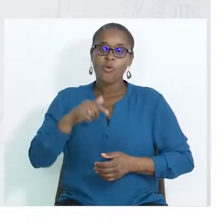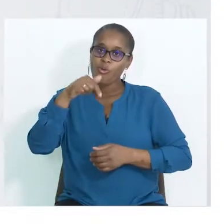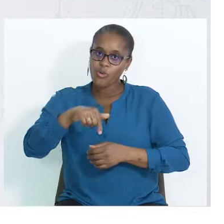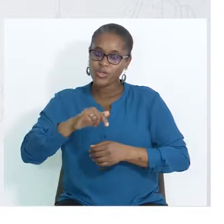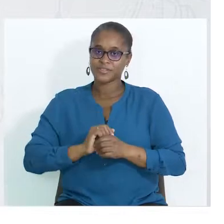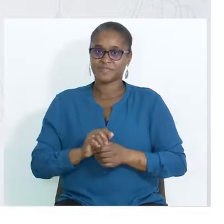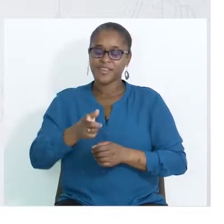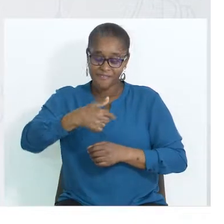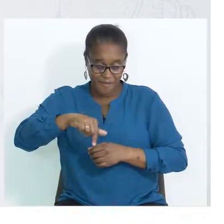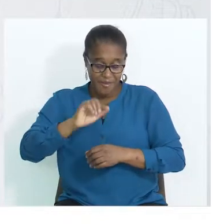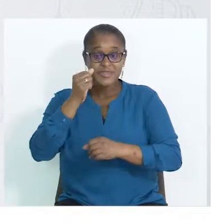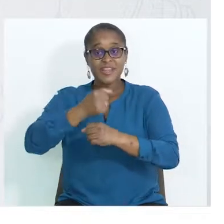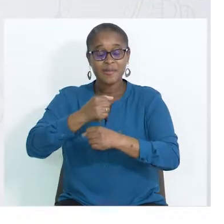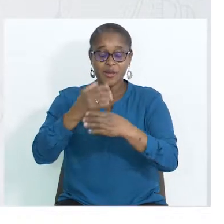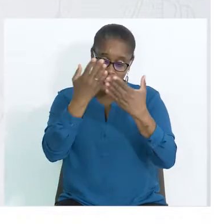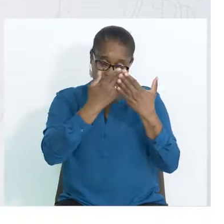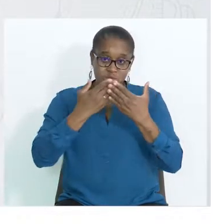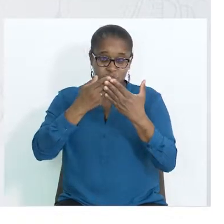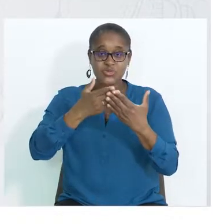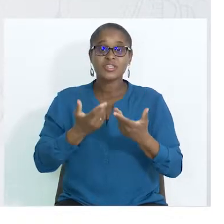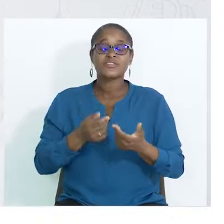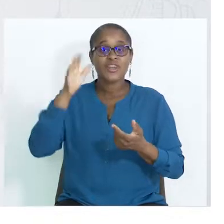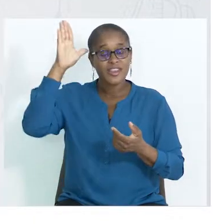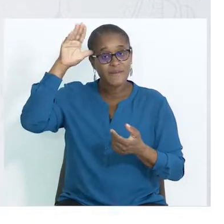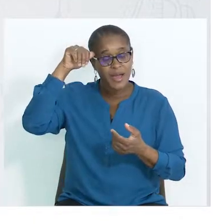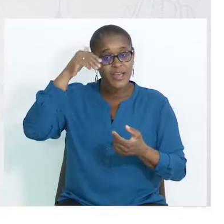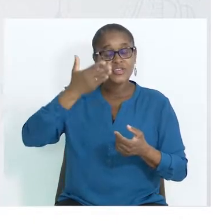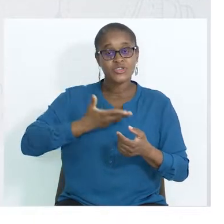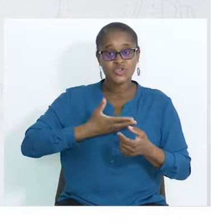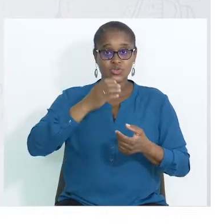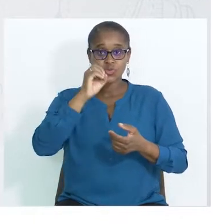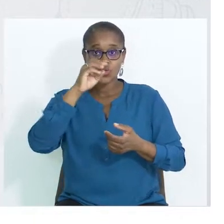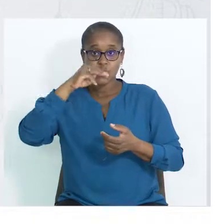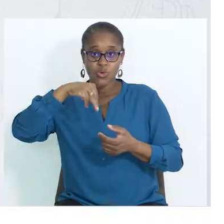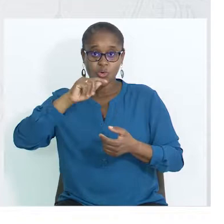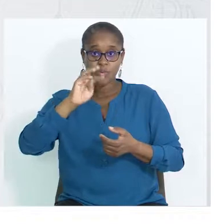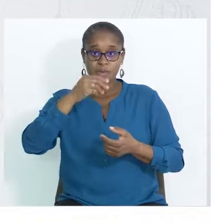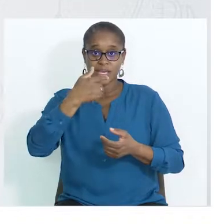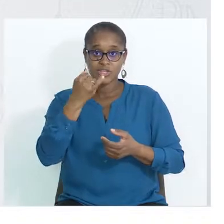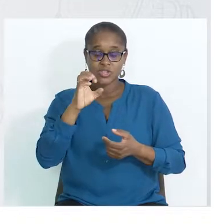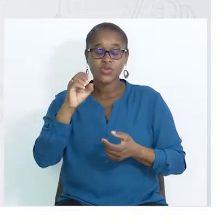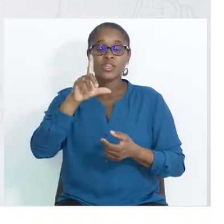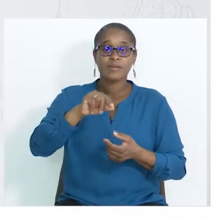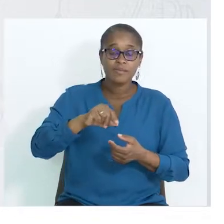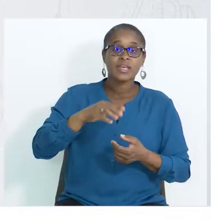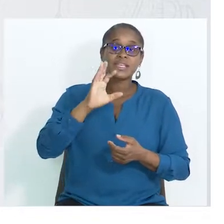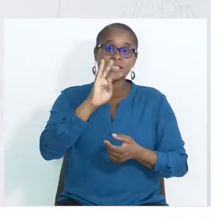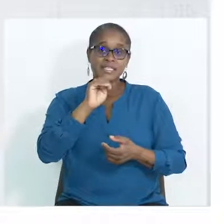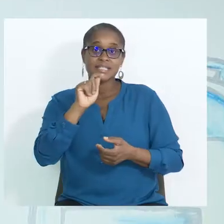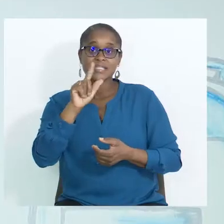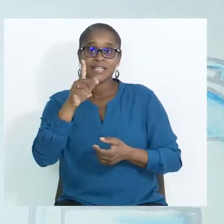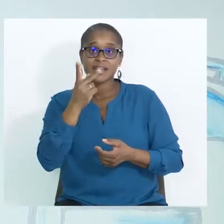hoje vamos trabalhar um futuro dos animais domésticos e selvagens